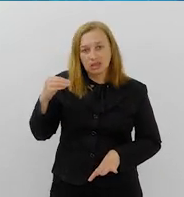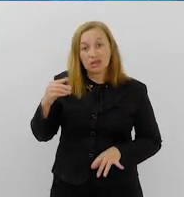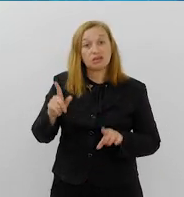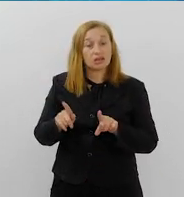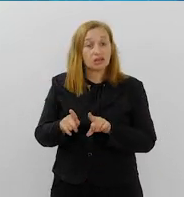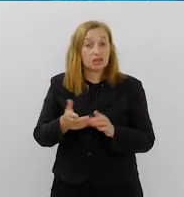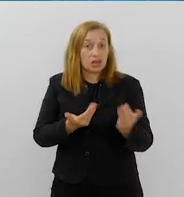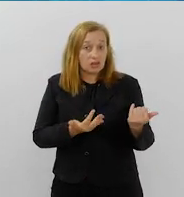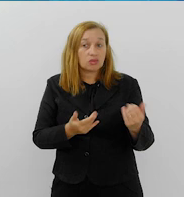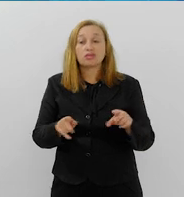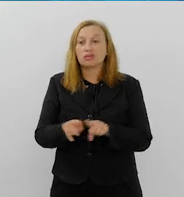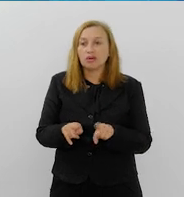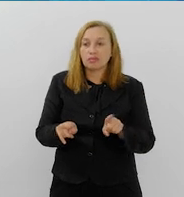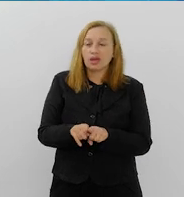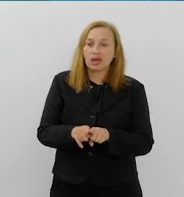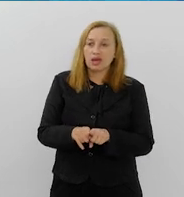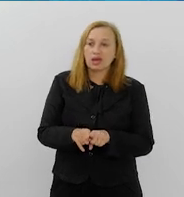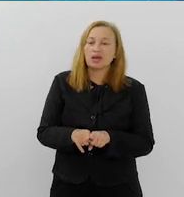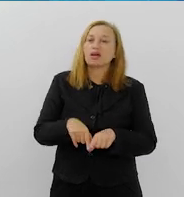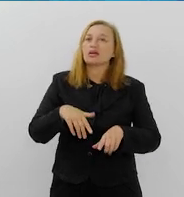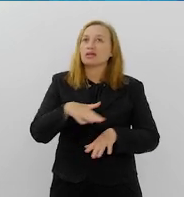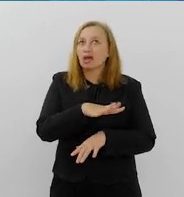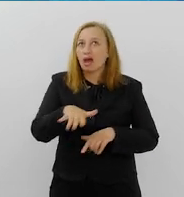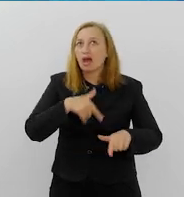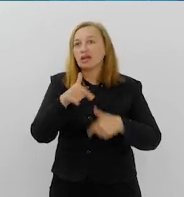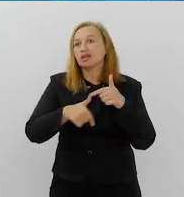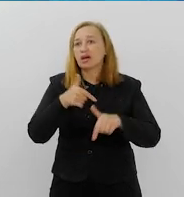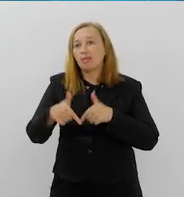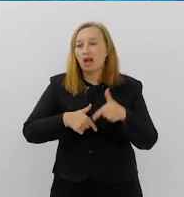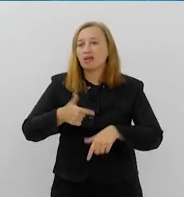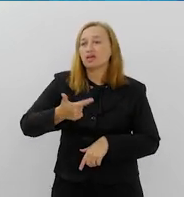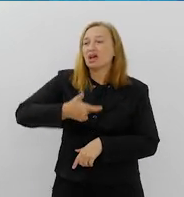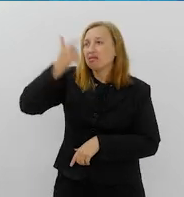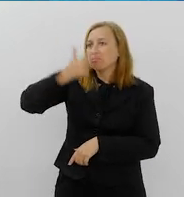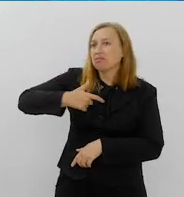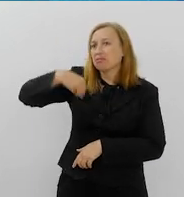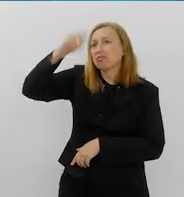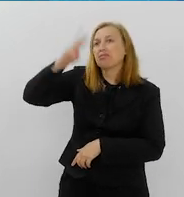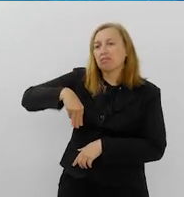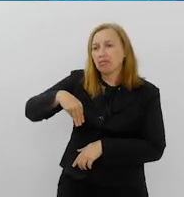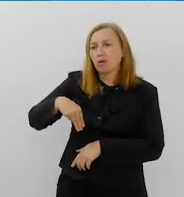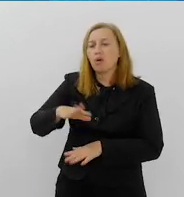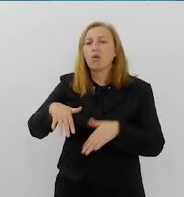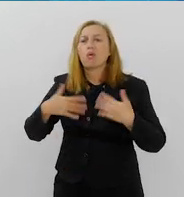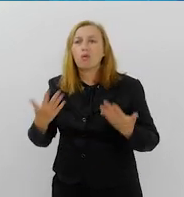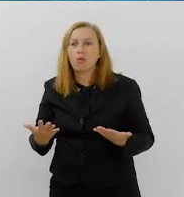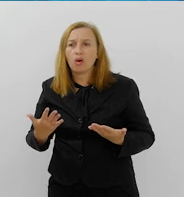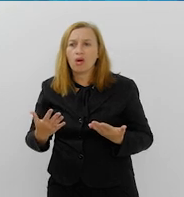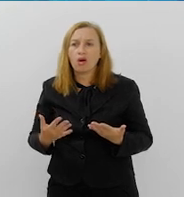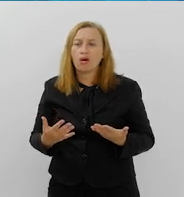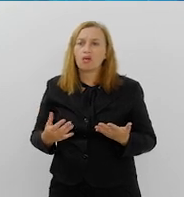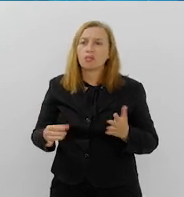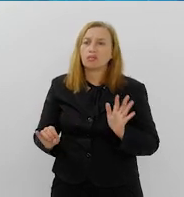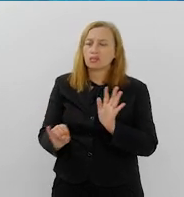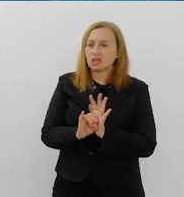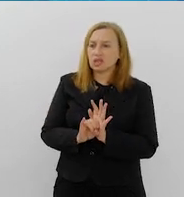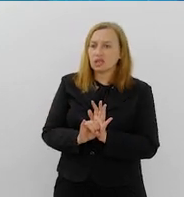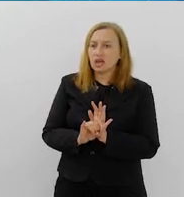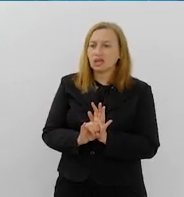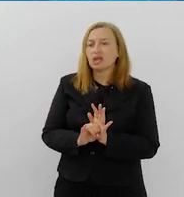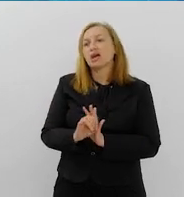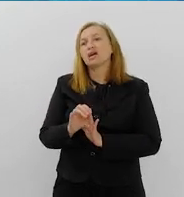estão passando, né? Inserção em mercado de trabalho, quem sou eu, né? Qual que é meu estilo? Saindo daquela